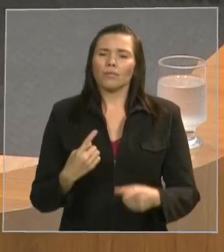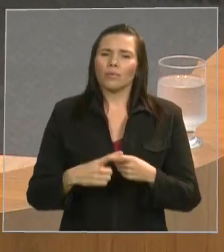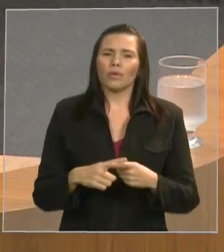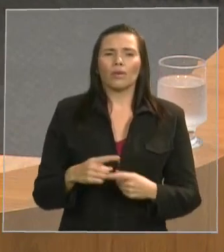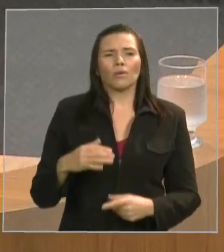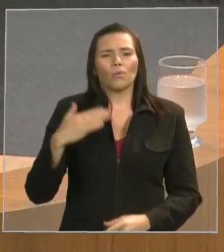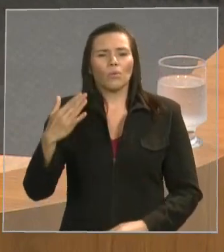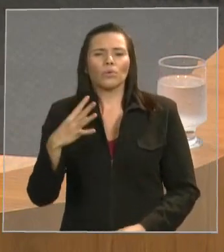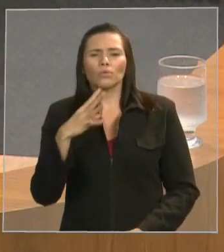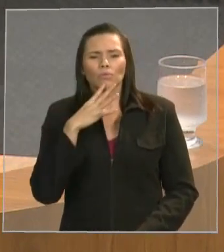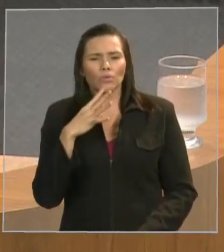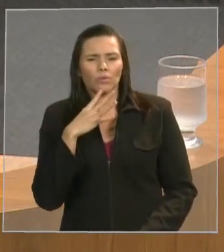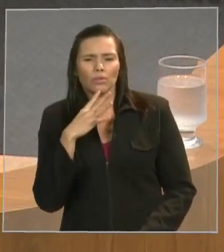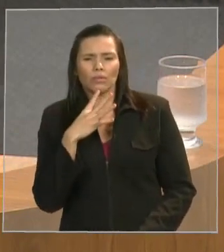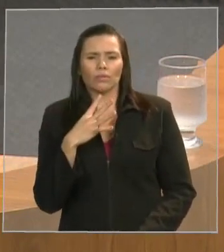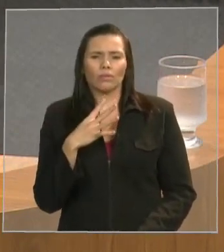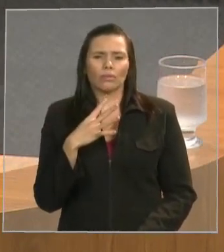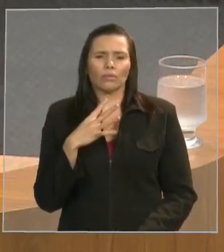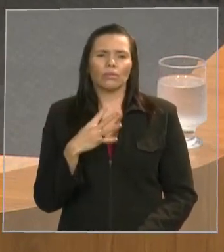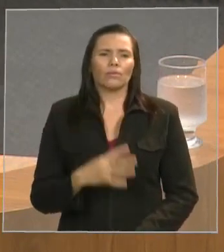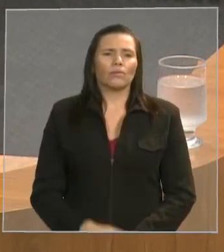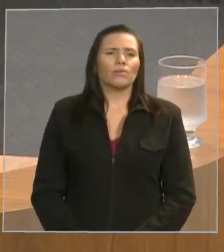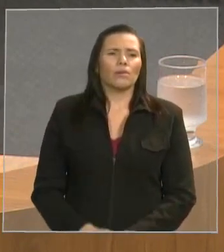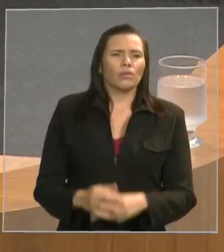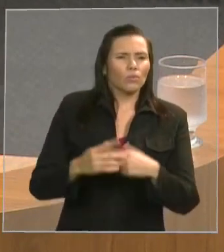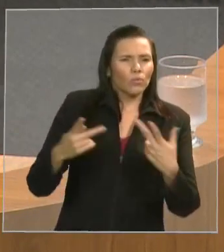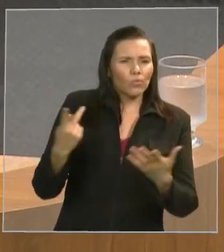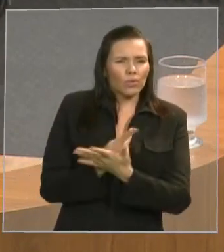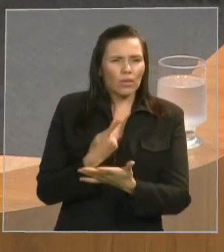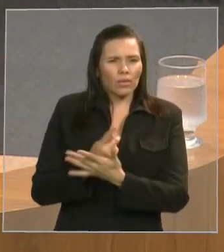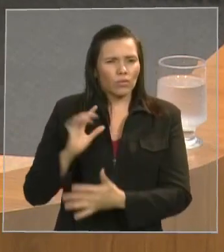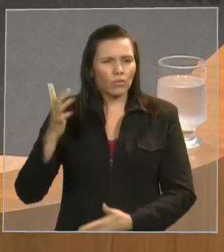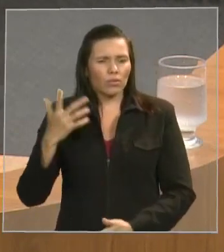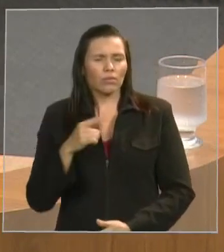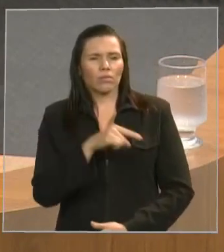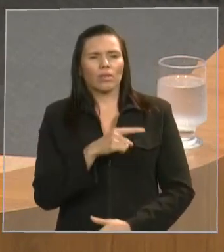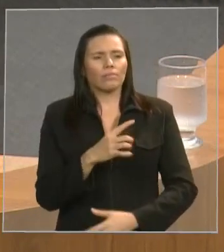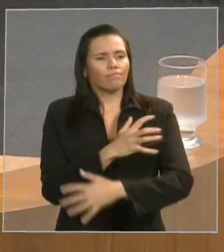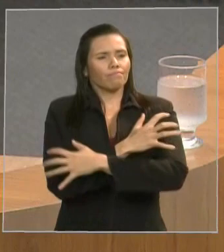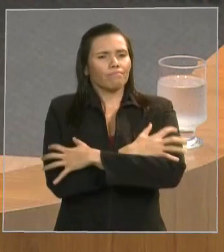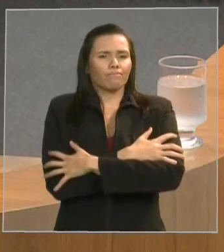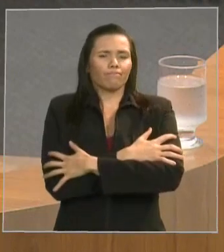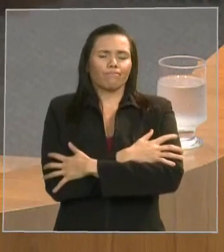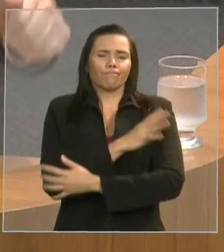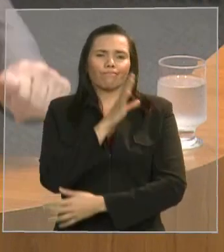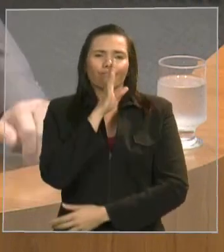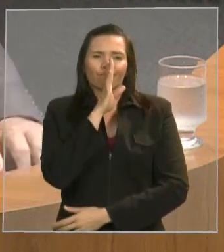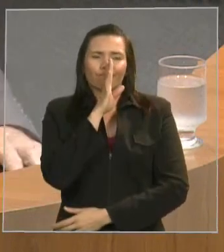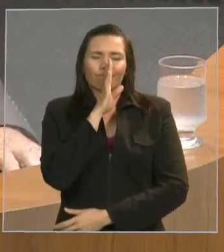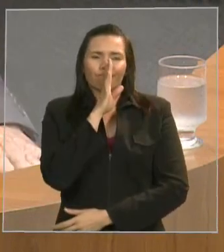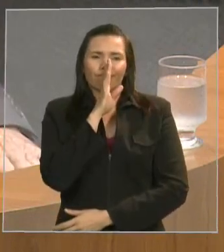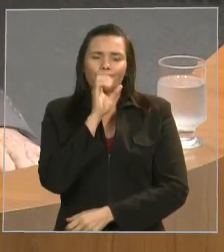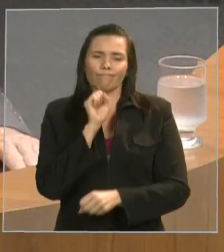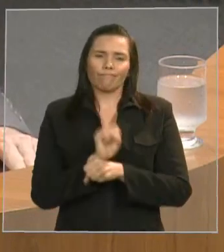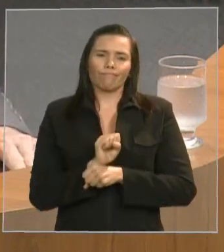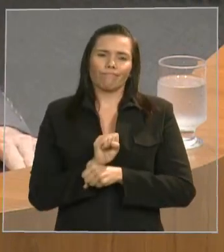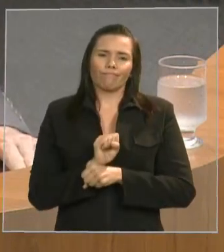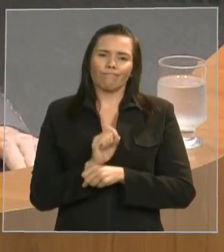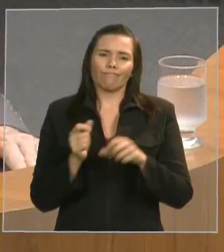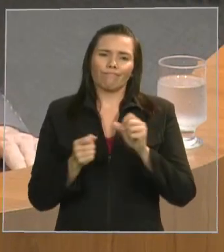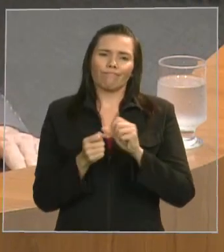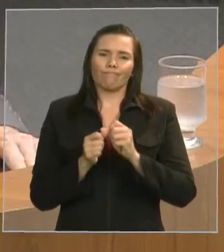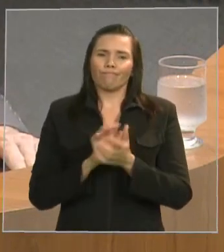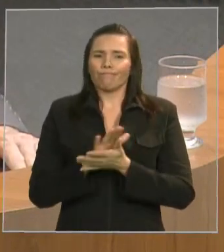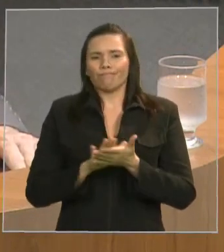aquilo, formação, ela cruzou os braços. Eu só falo isto. Porque se eu fosse falar da administração que eu trabalhei com